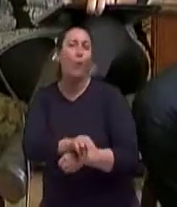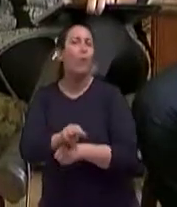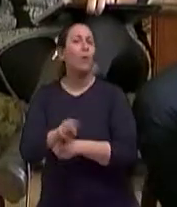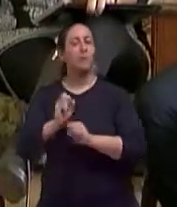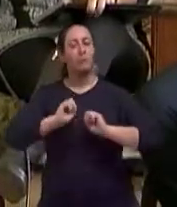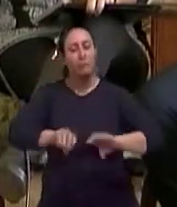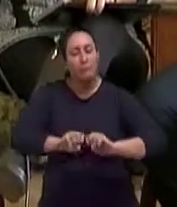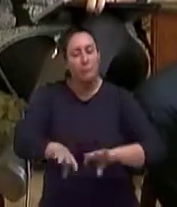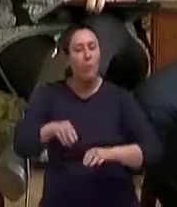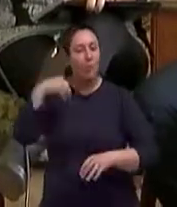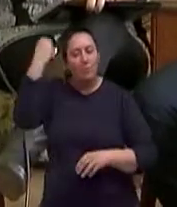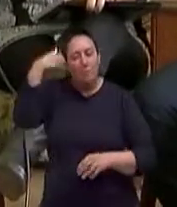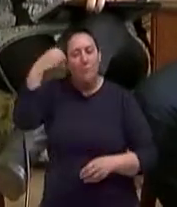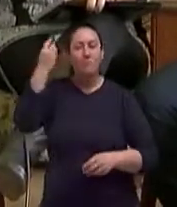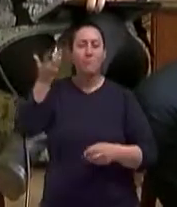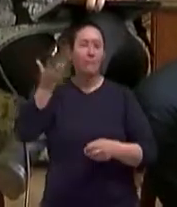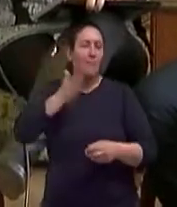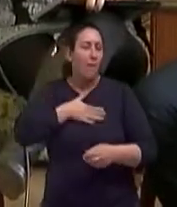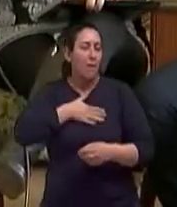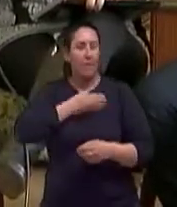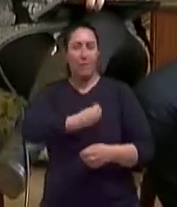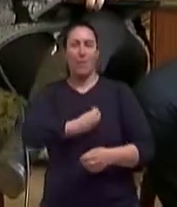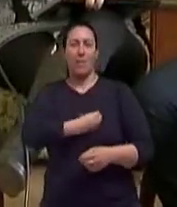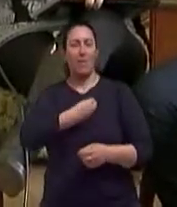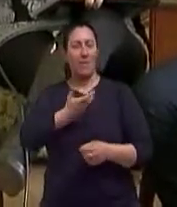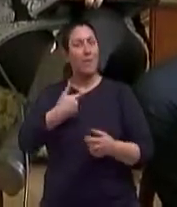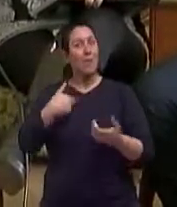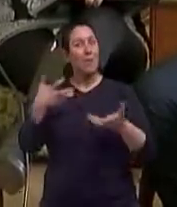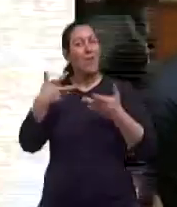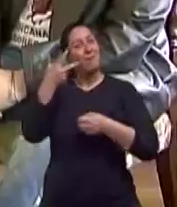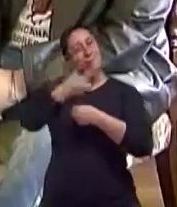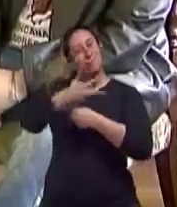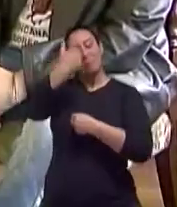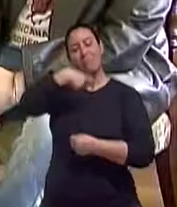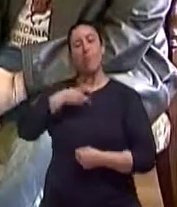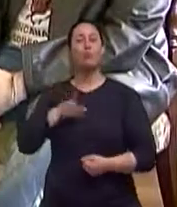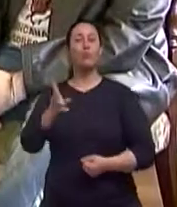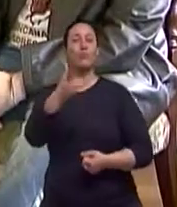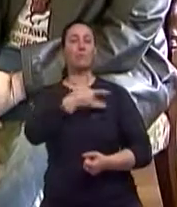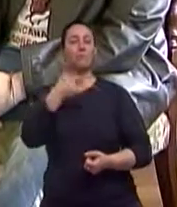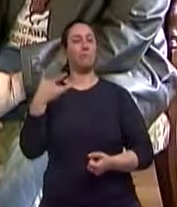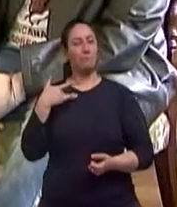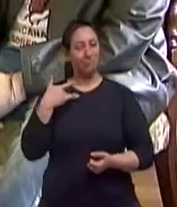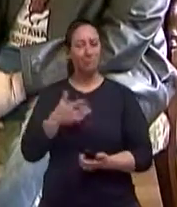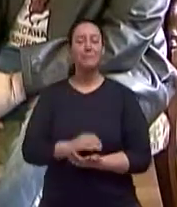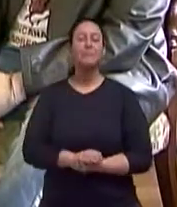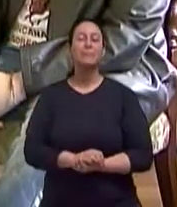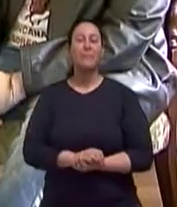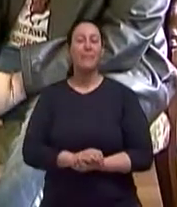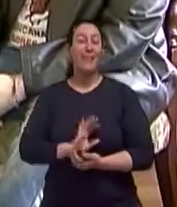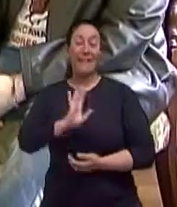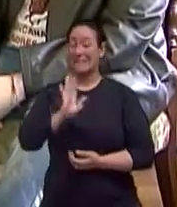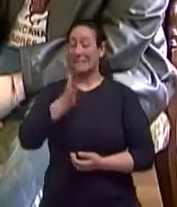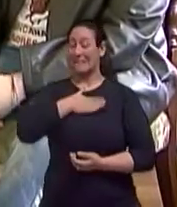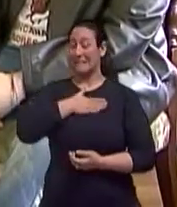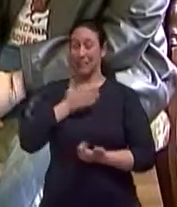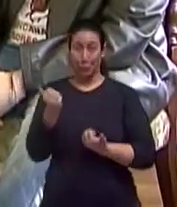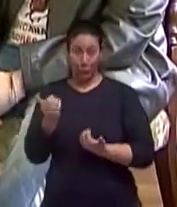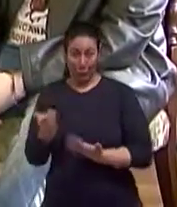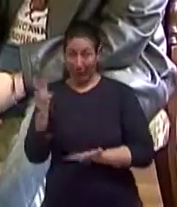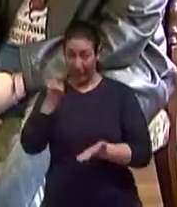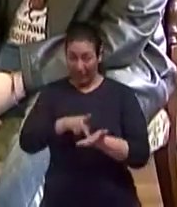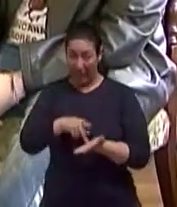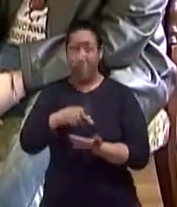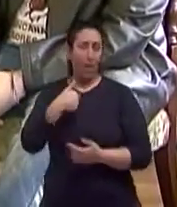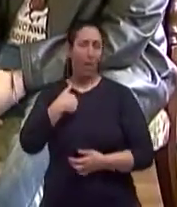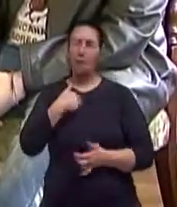educação conhecimento e experiências tudo que eu tiver para eles ser uma senhora ativa eu sou um jovem muito sedentário então eu quero começar